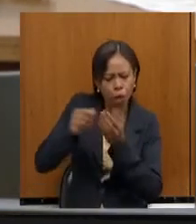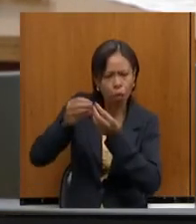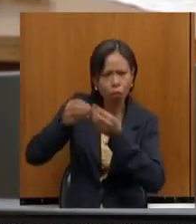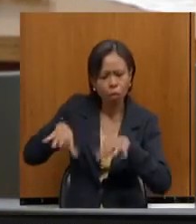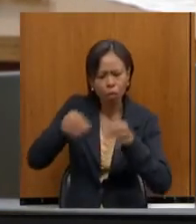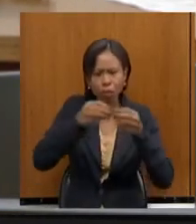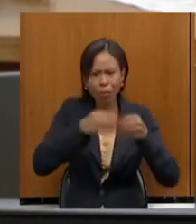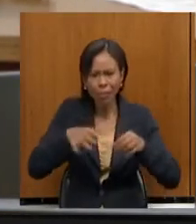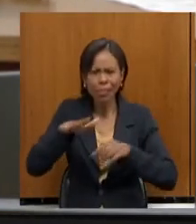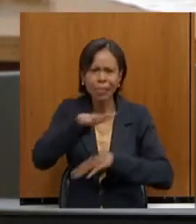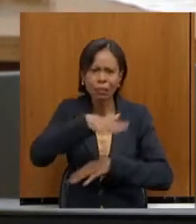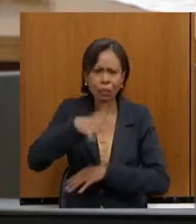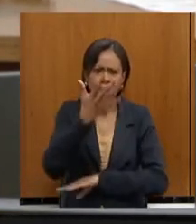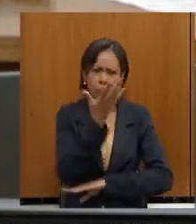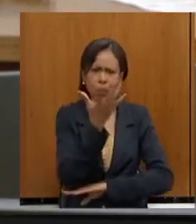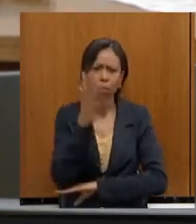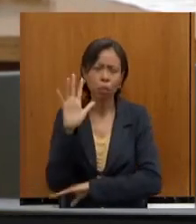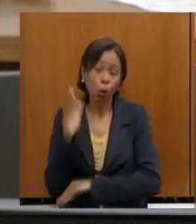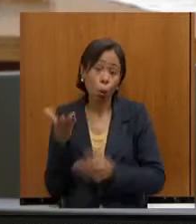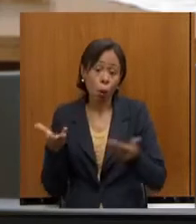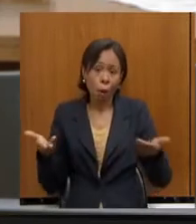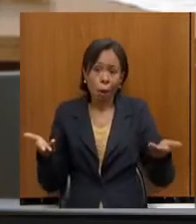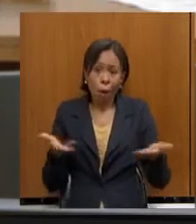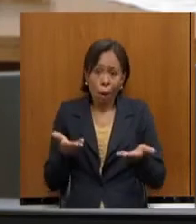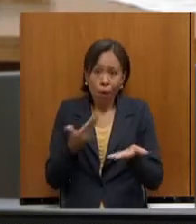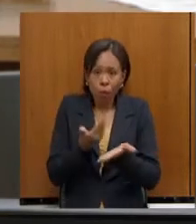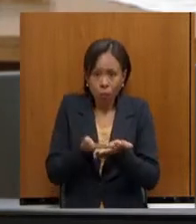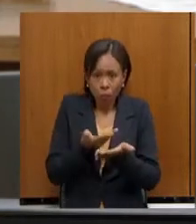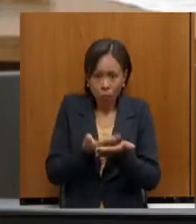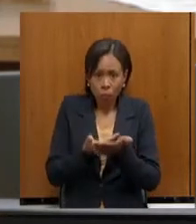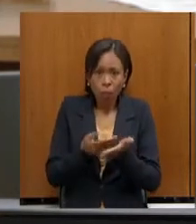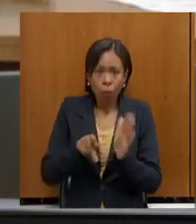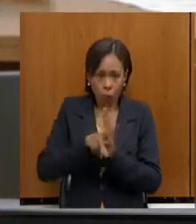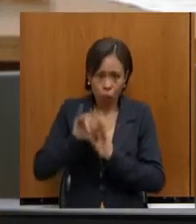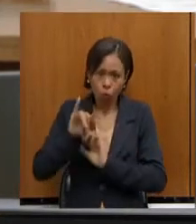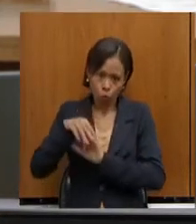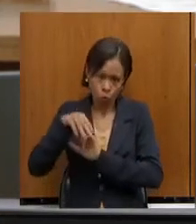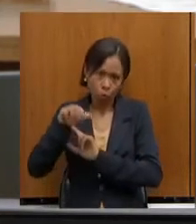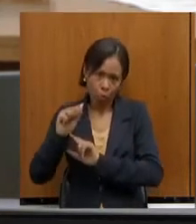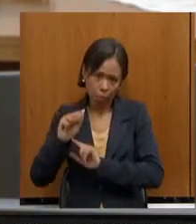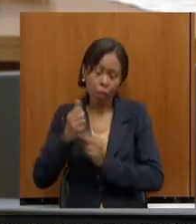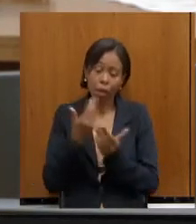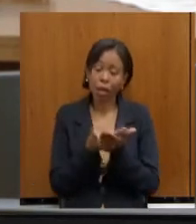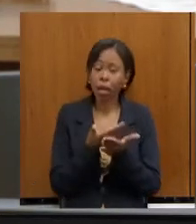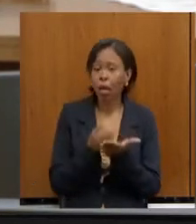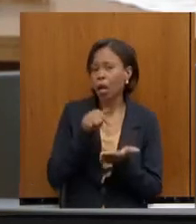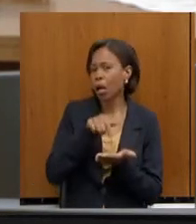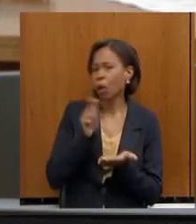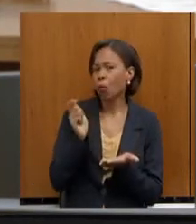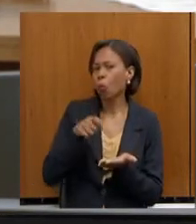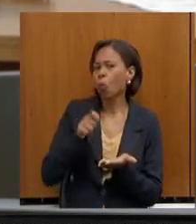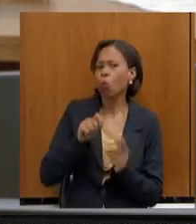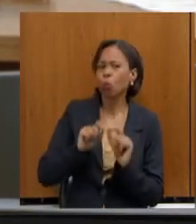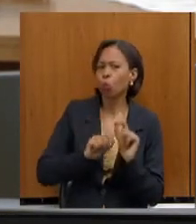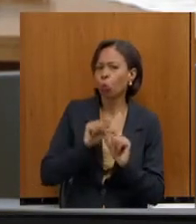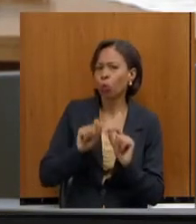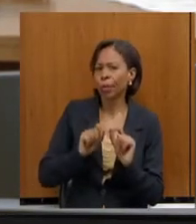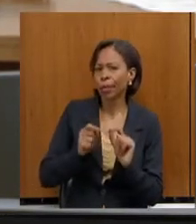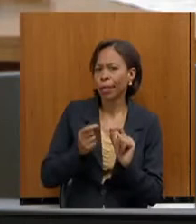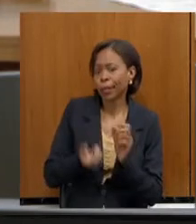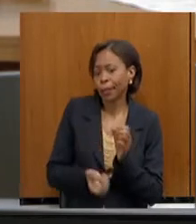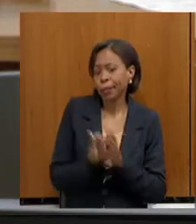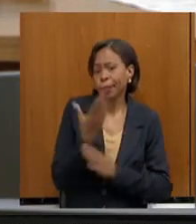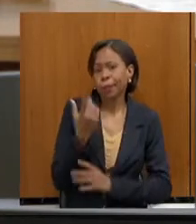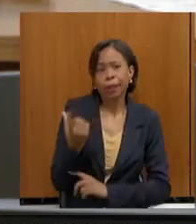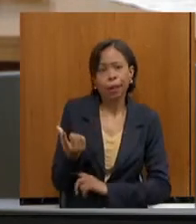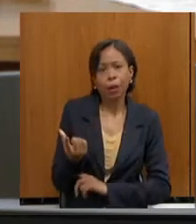colocada hoje com os temos referência que isso Bom dia né Podem gerar o valor